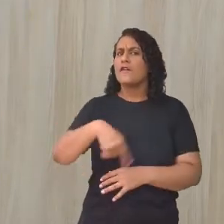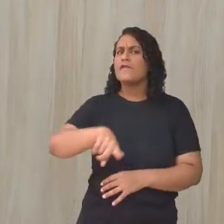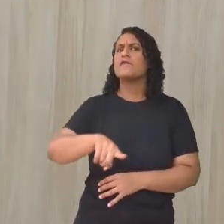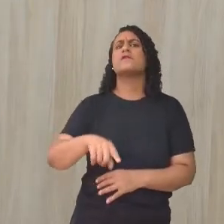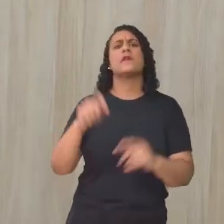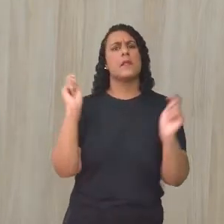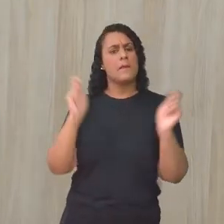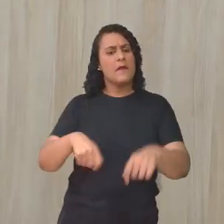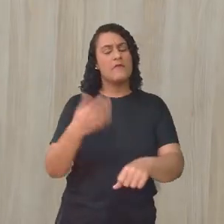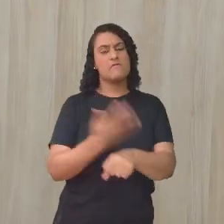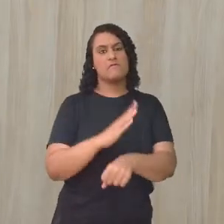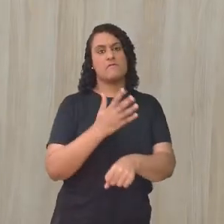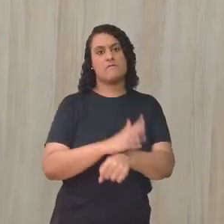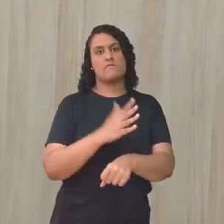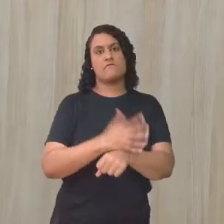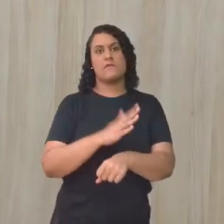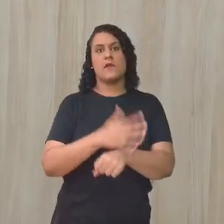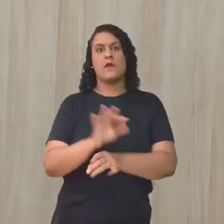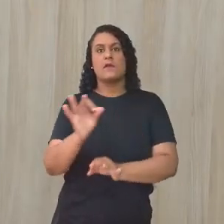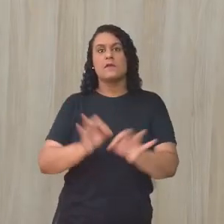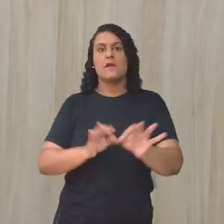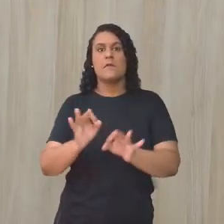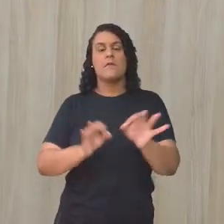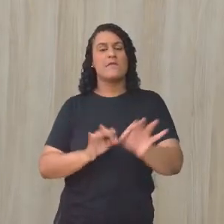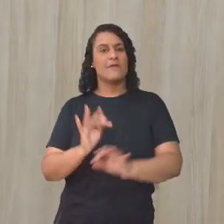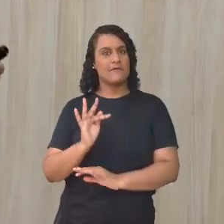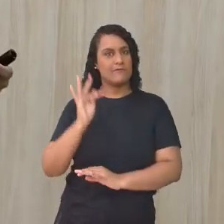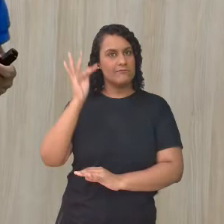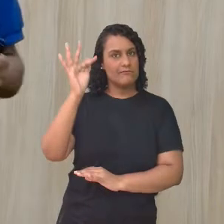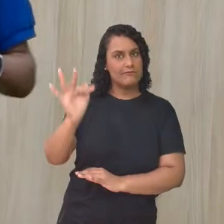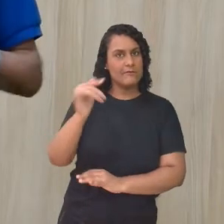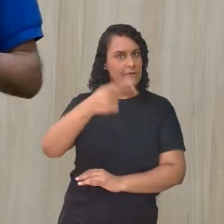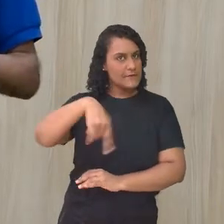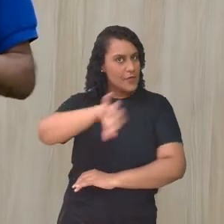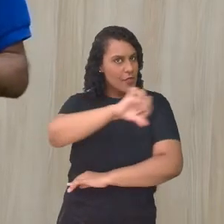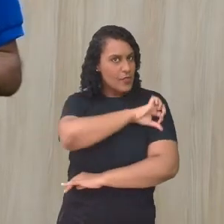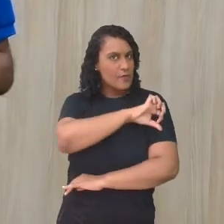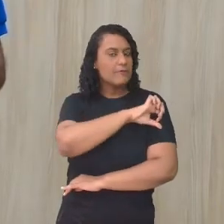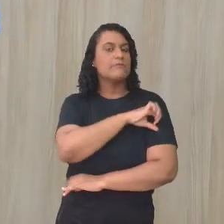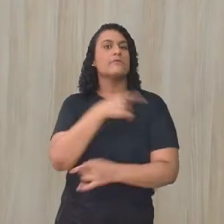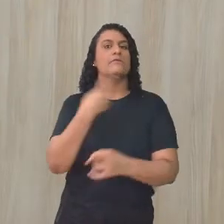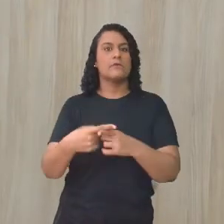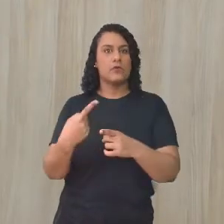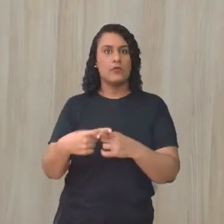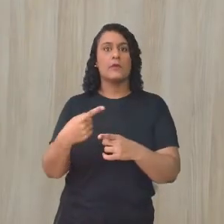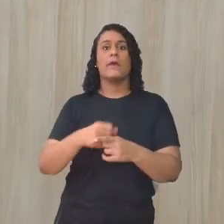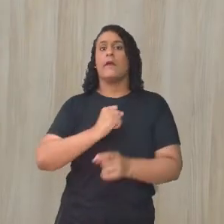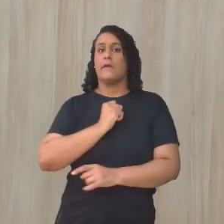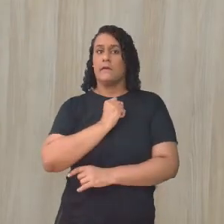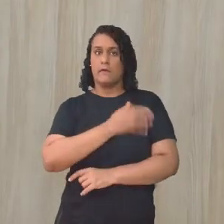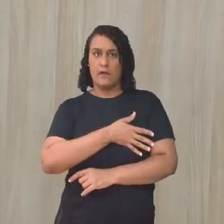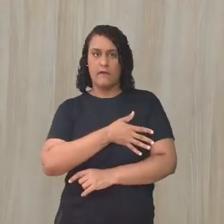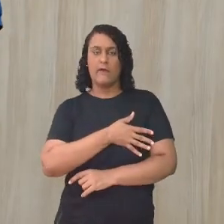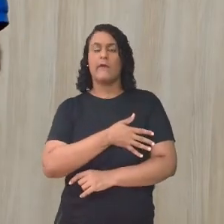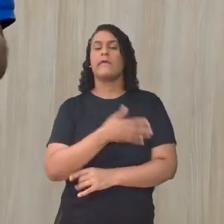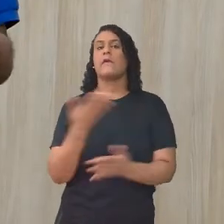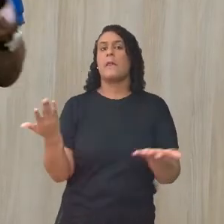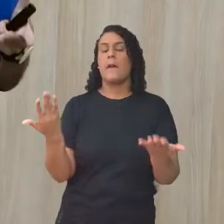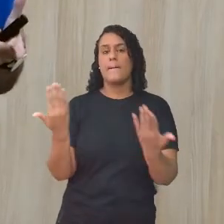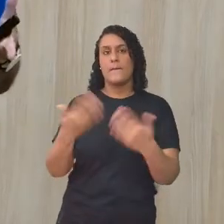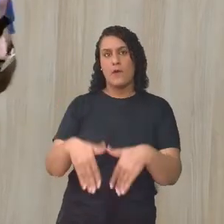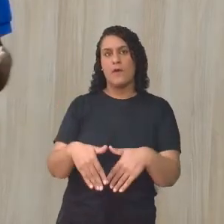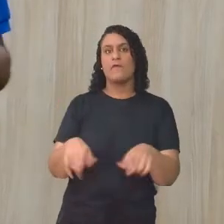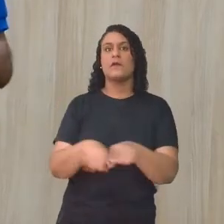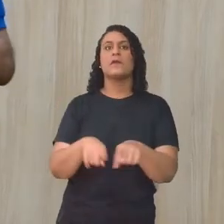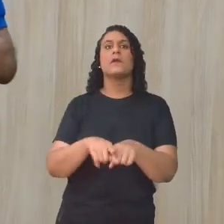desenvolver um pouquinho e vai se preparar para o seu futuro, né, aluno do nono ano? Porque isso cai muito no IFPE, cai muito no ETE e o seu